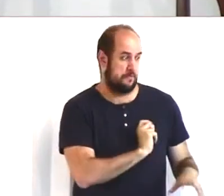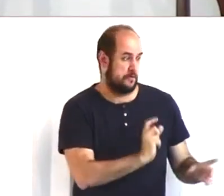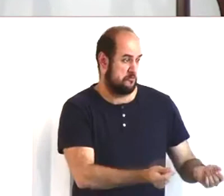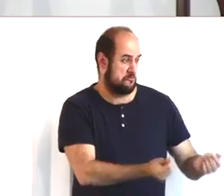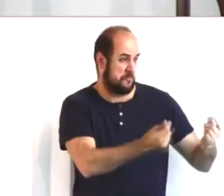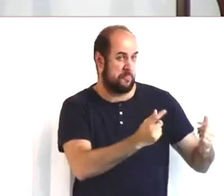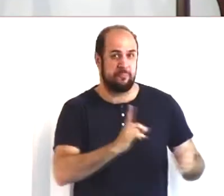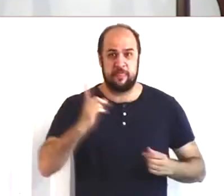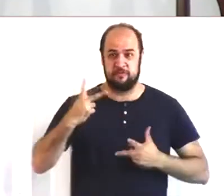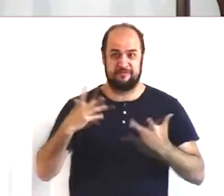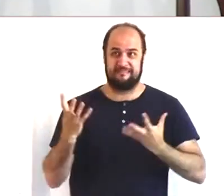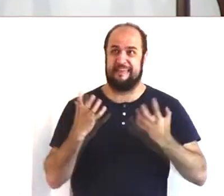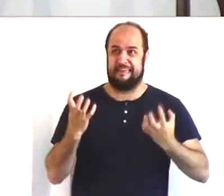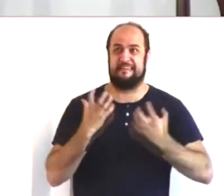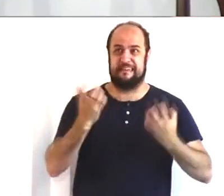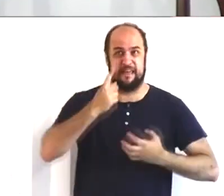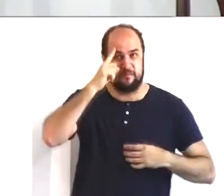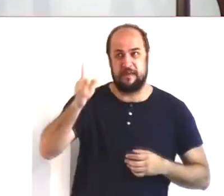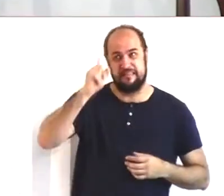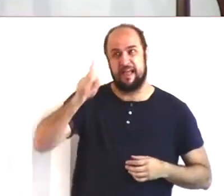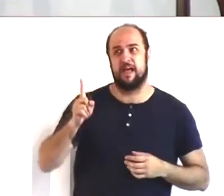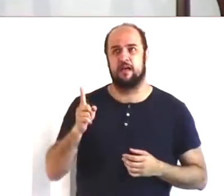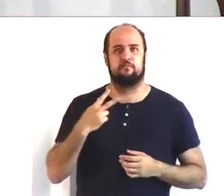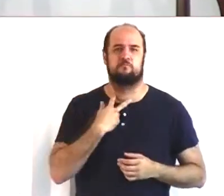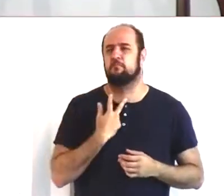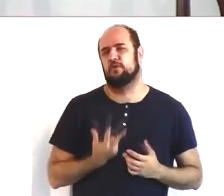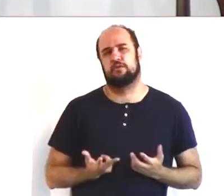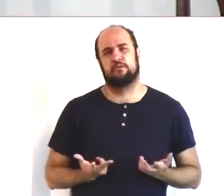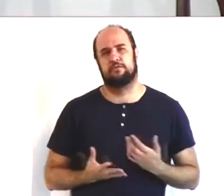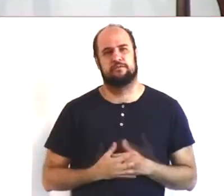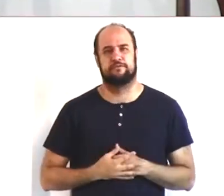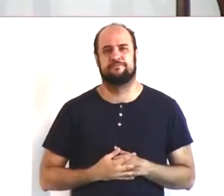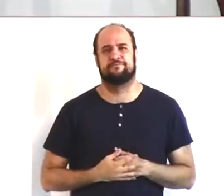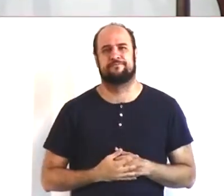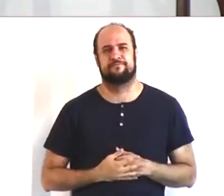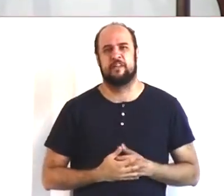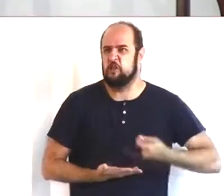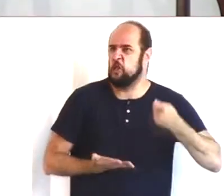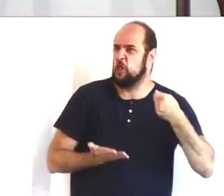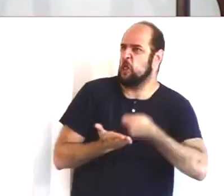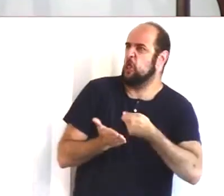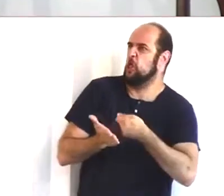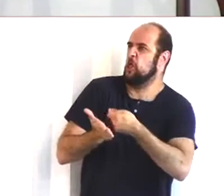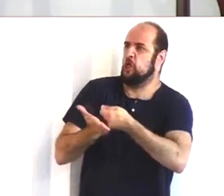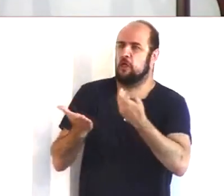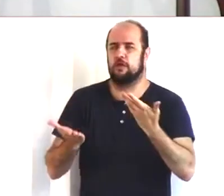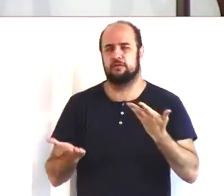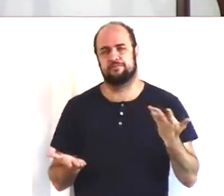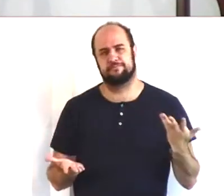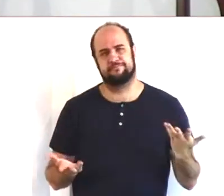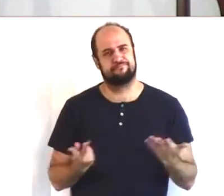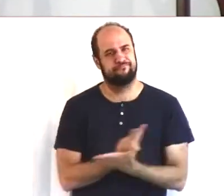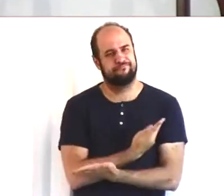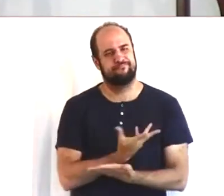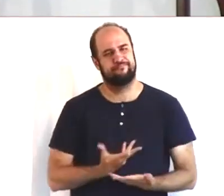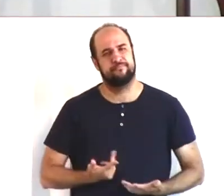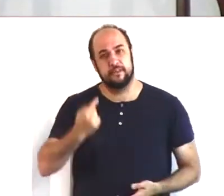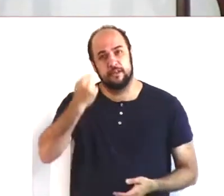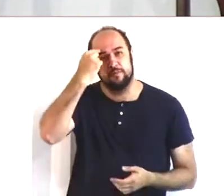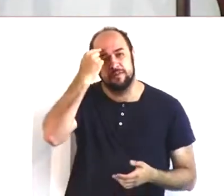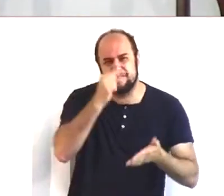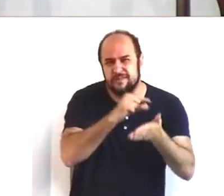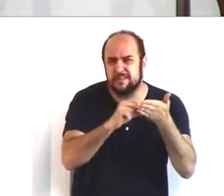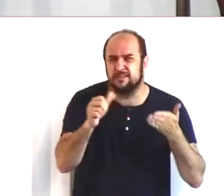o que eles querem. Mas eles não conseguem amar um Deus que não dá o que eles exigem. Então pense no versículo 12,